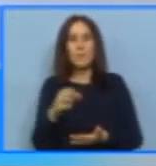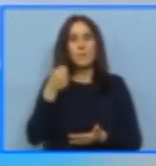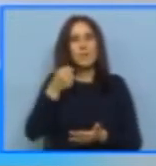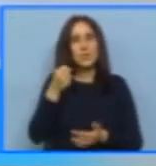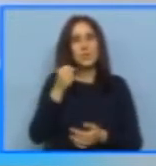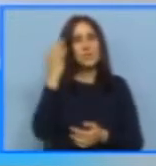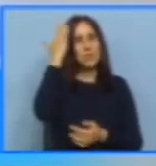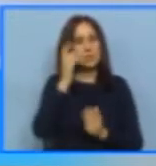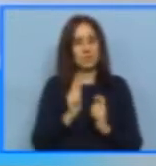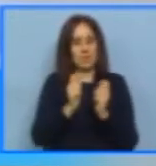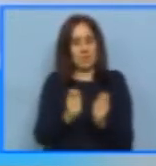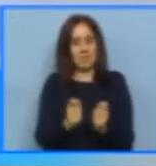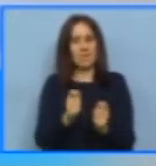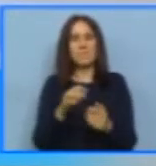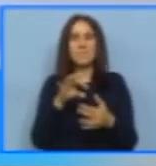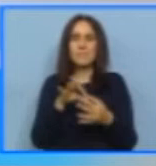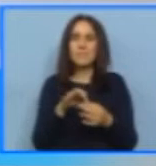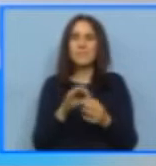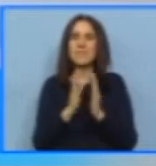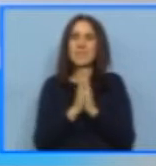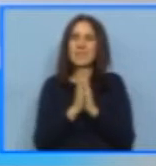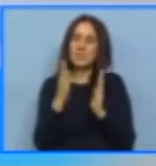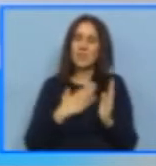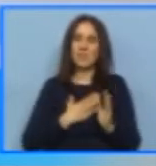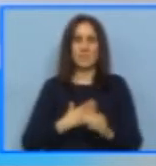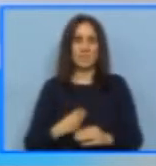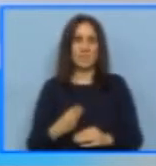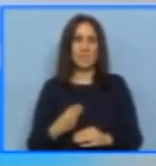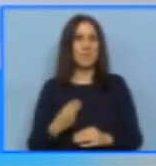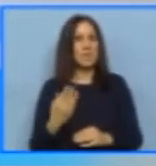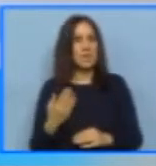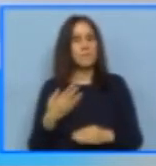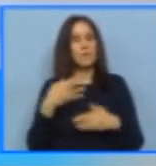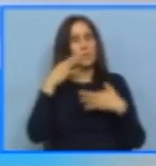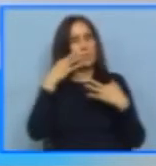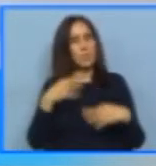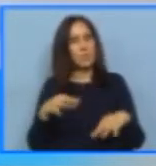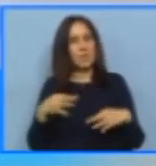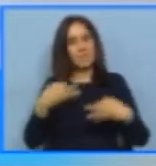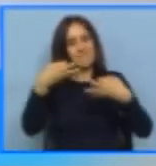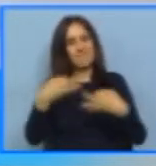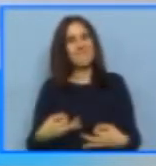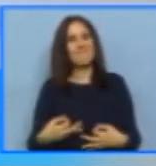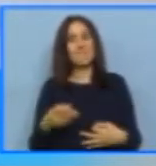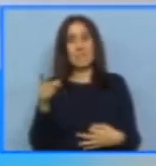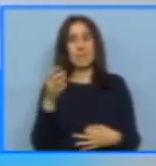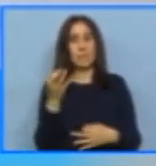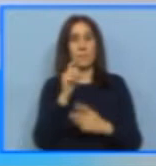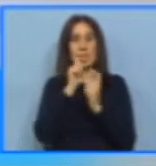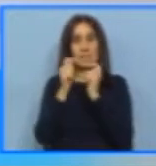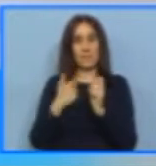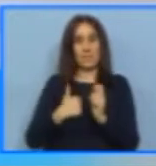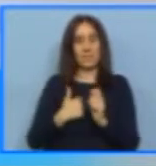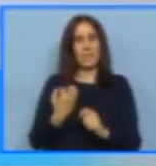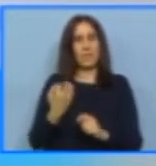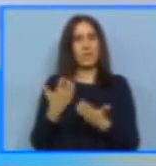ver com a igreja que ele gosta, que é de humildade e de simplicidade. Ele, na entrevista que me deu, a certa